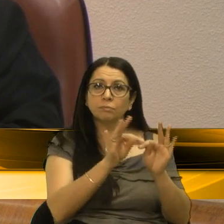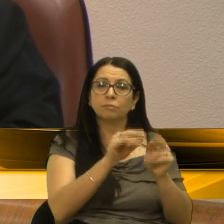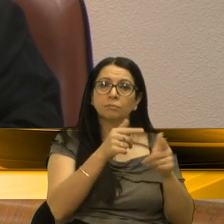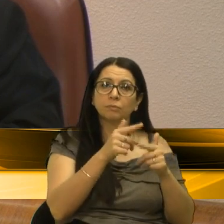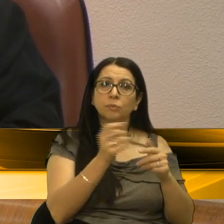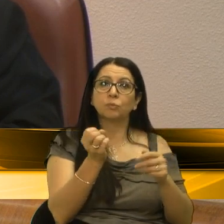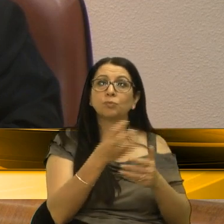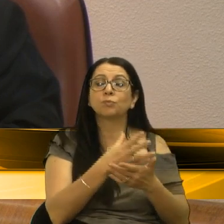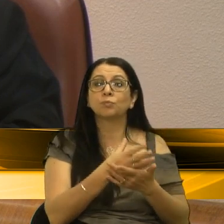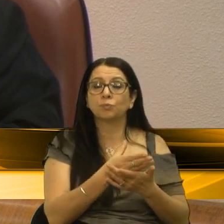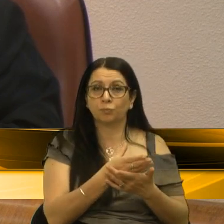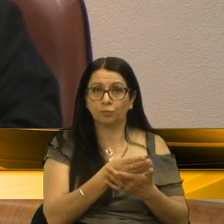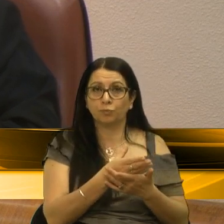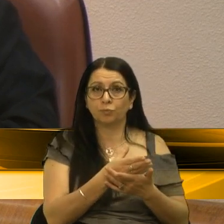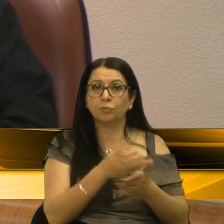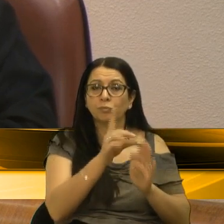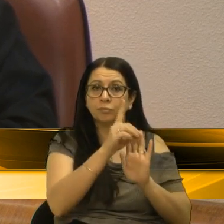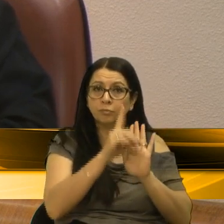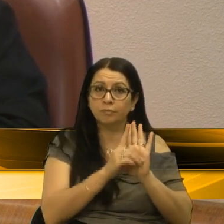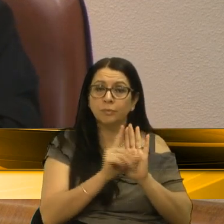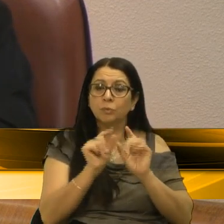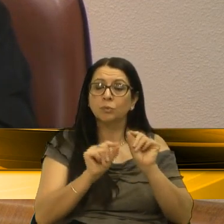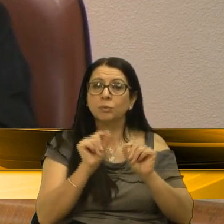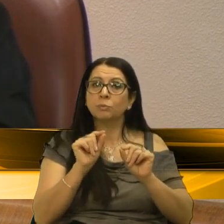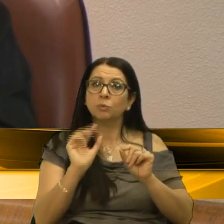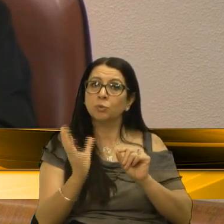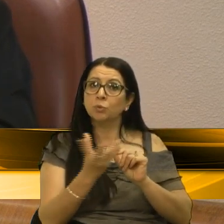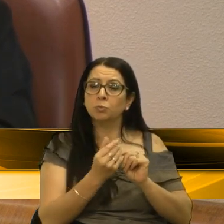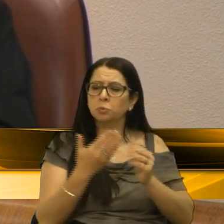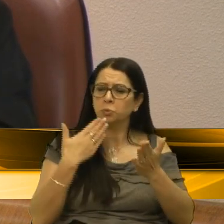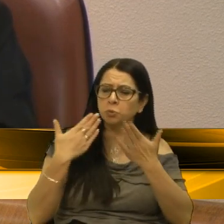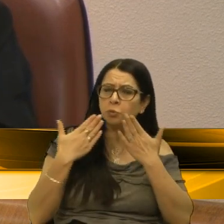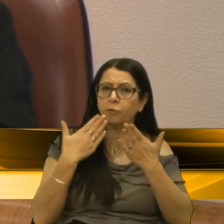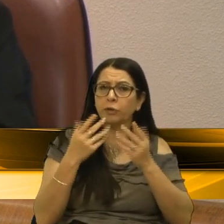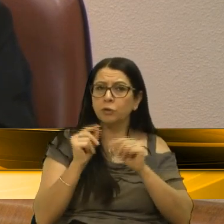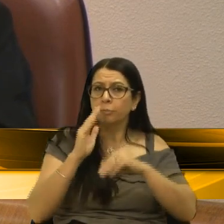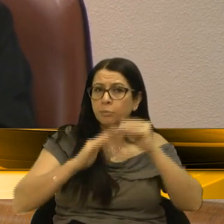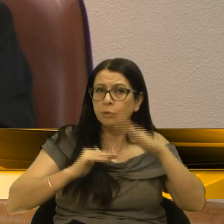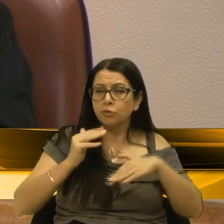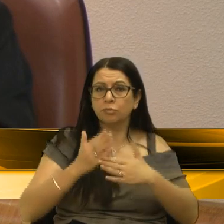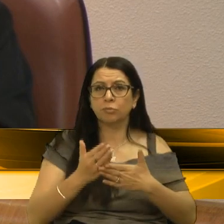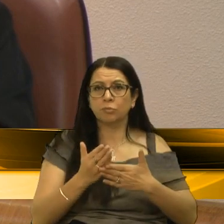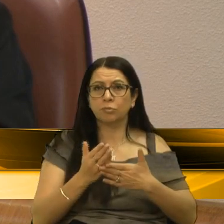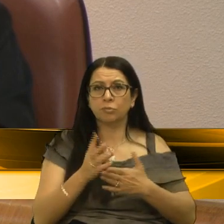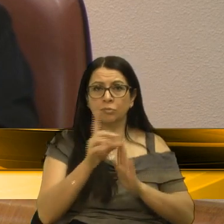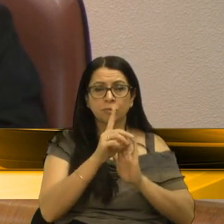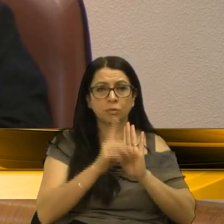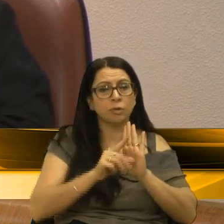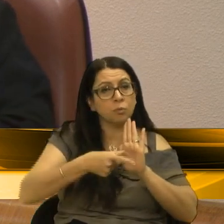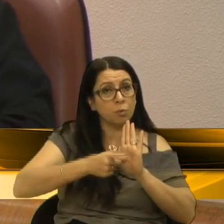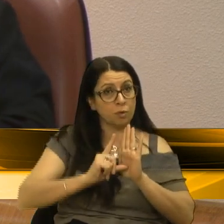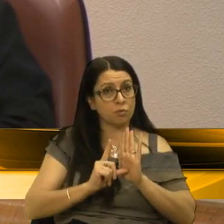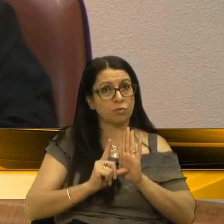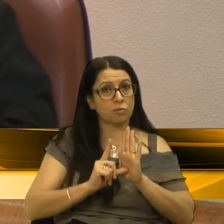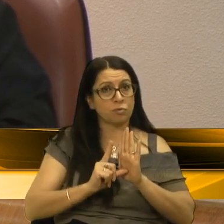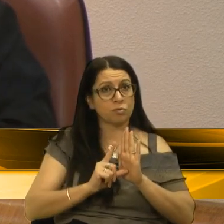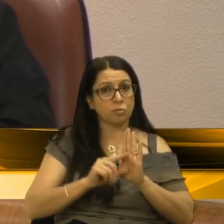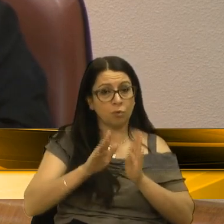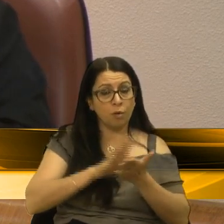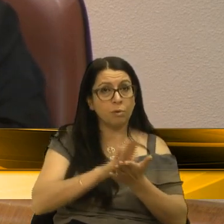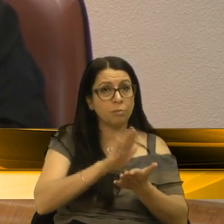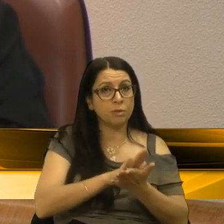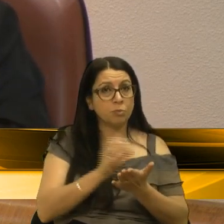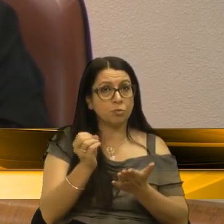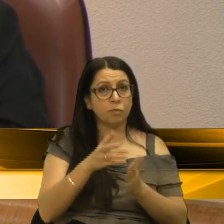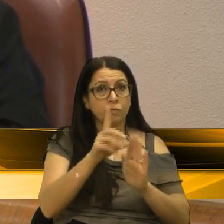novo decreto em razão de dúvidas sobre a aplicabilidade do decreto anterior. Com a publicação do